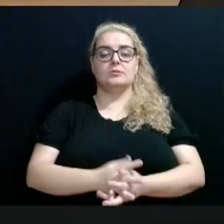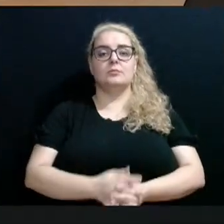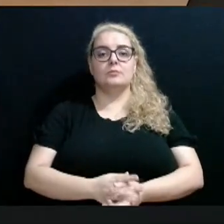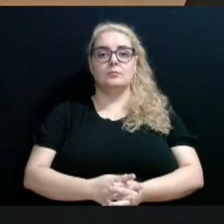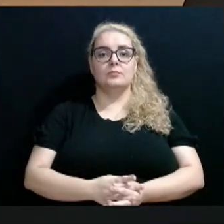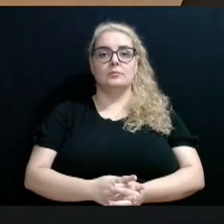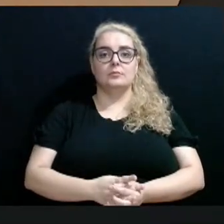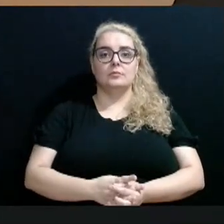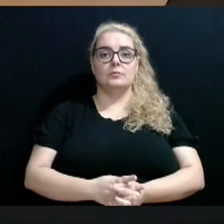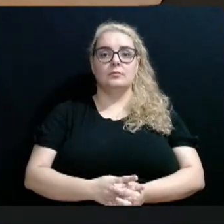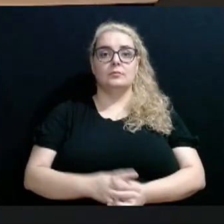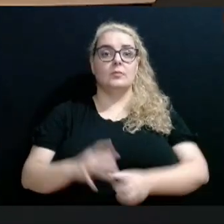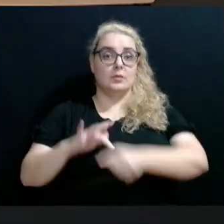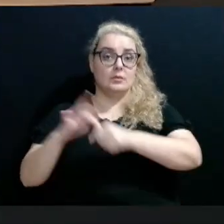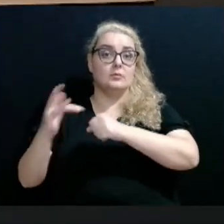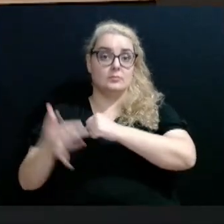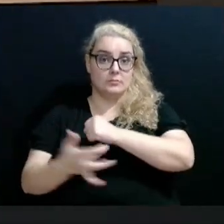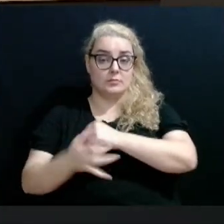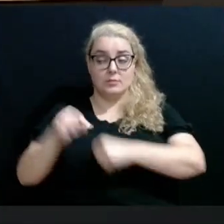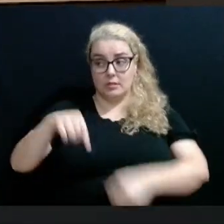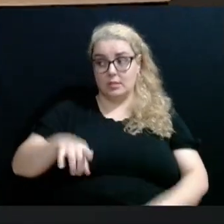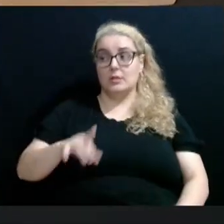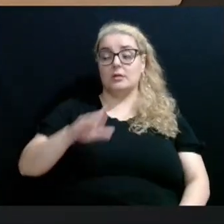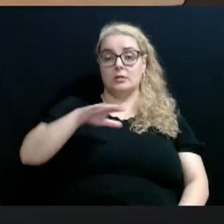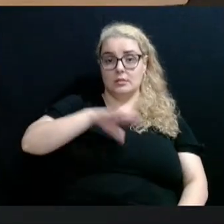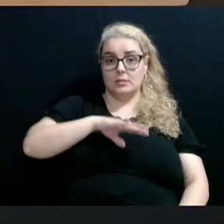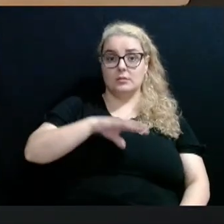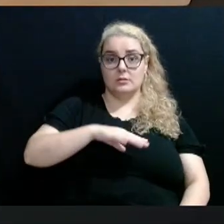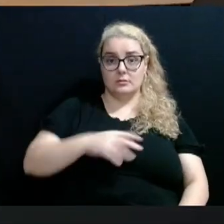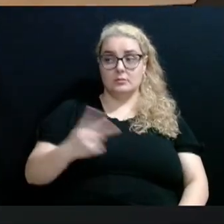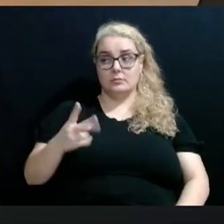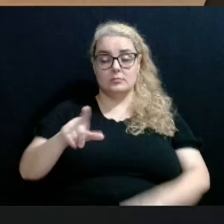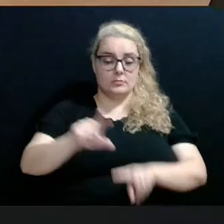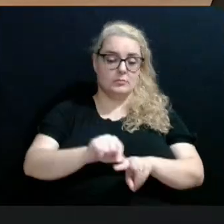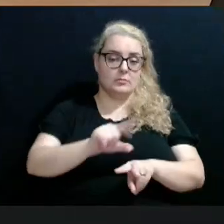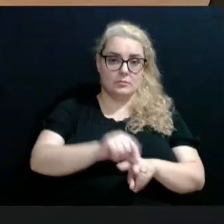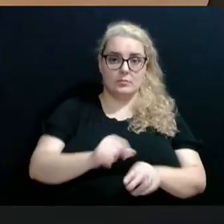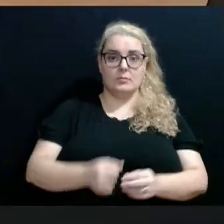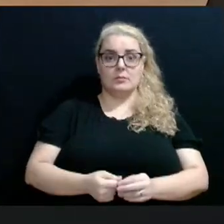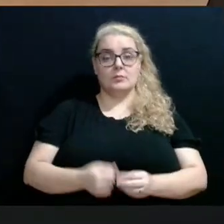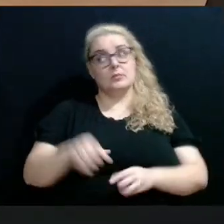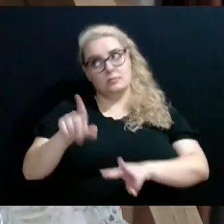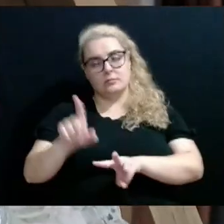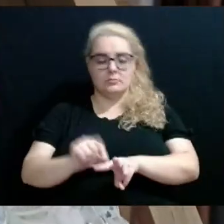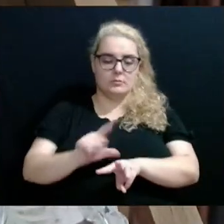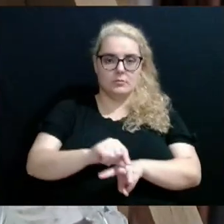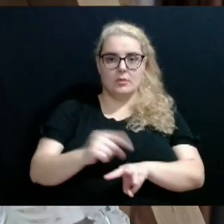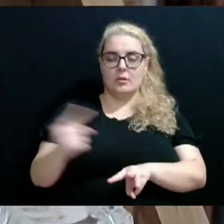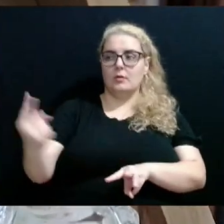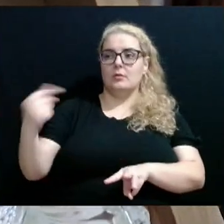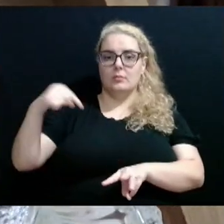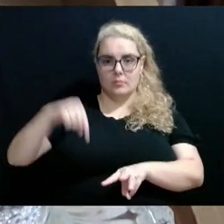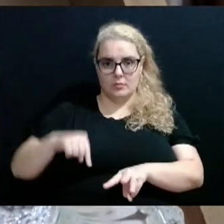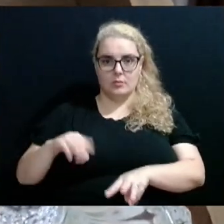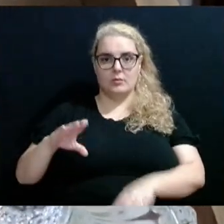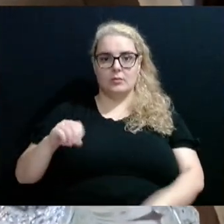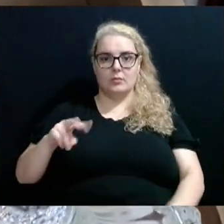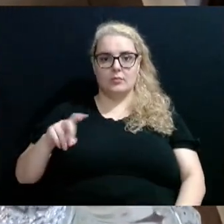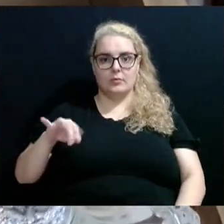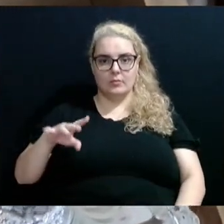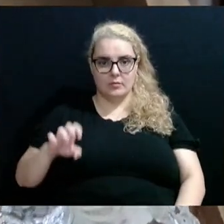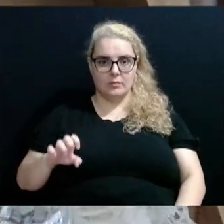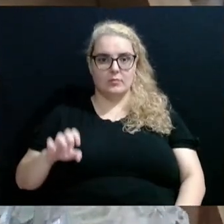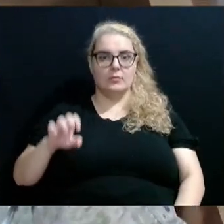pela rede social, ela é aqui da cidade, eu dou 2 opções. Na verdade, 3. Ela pode vir retirar aqui no Convivelu, ela pode retirar comigo